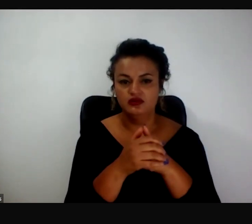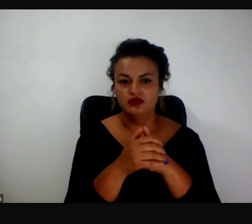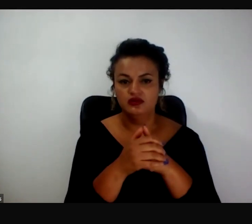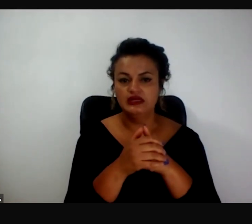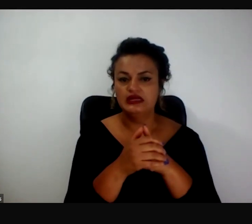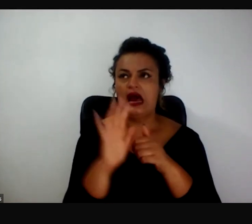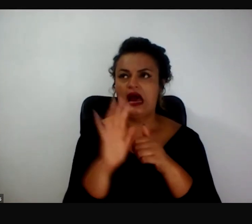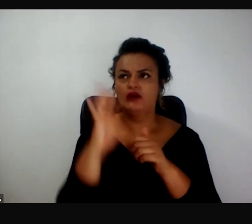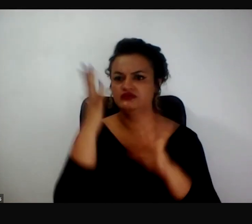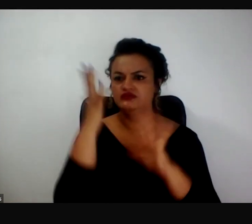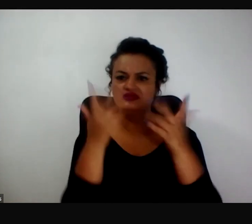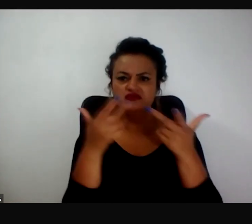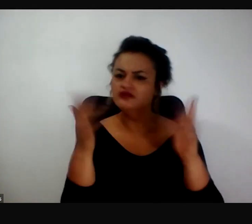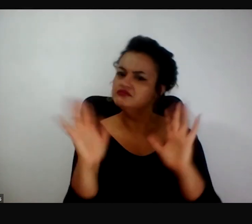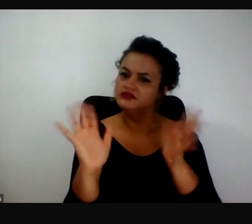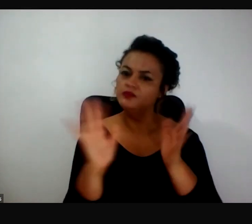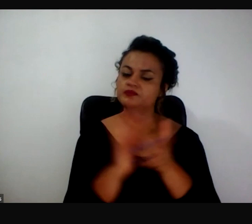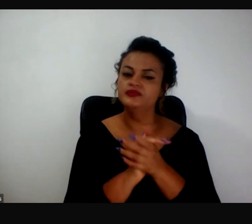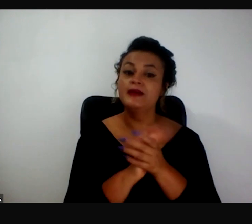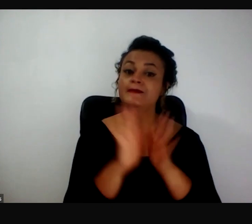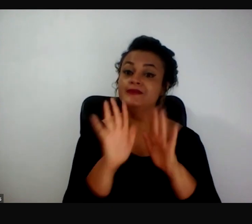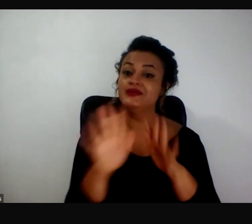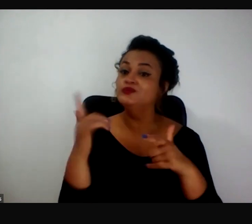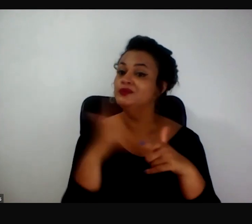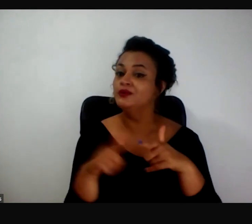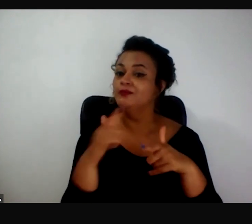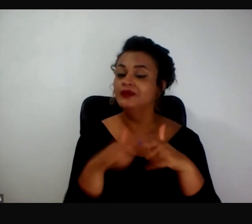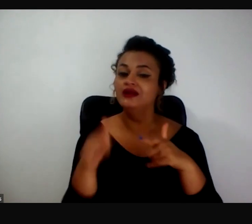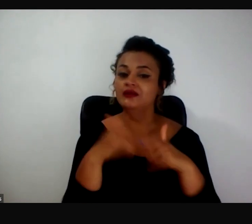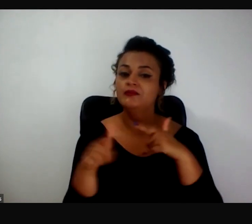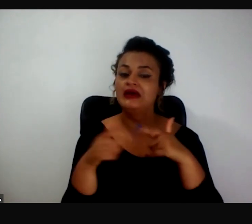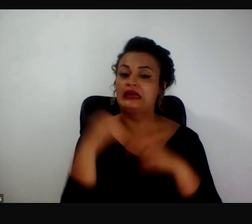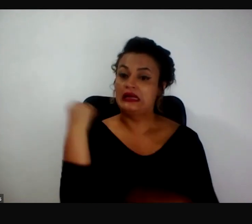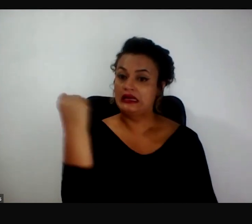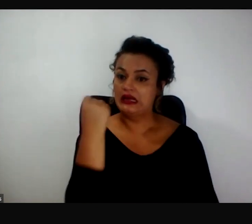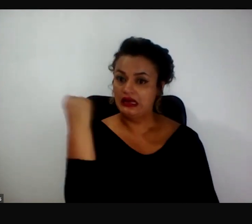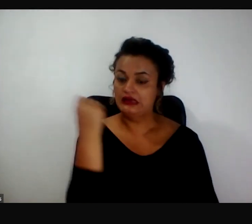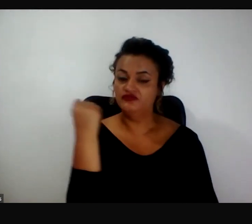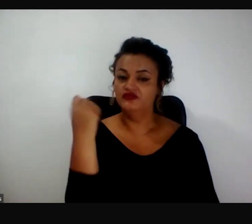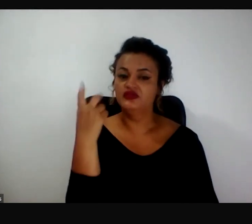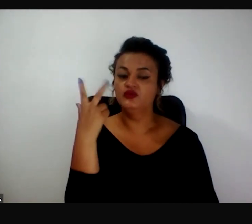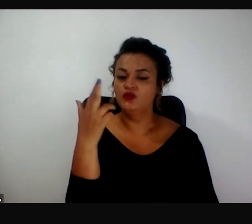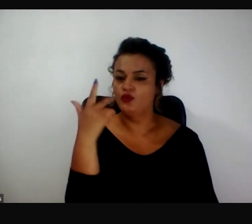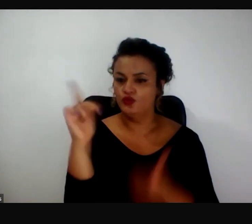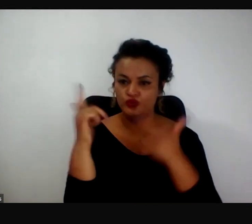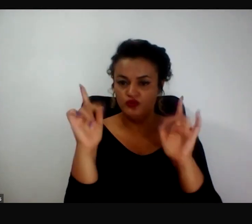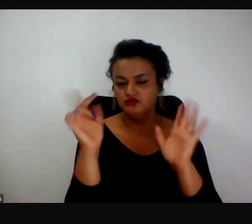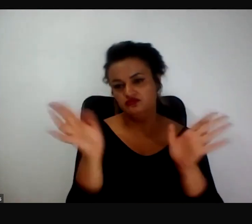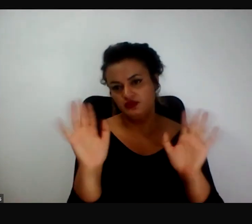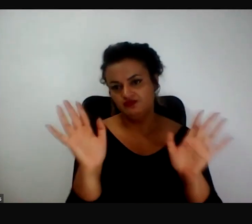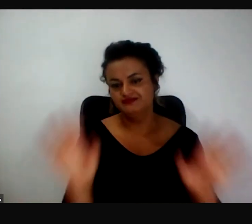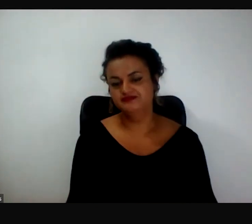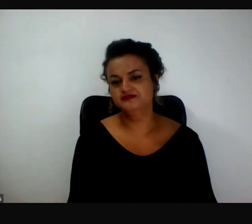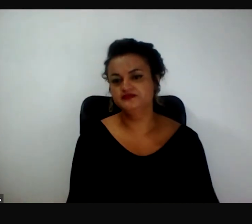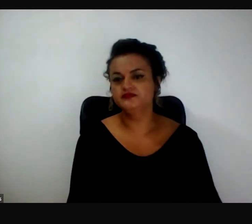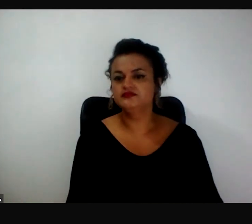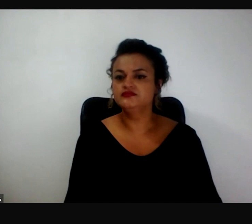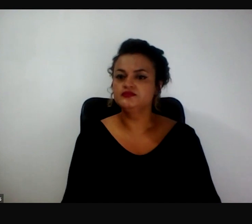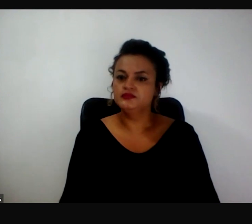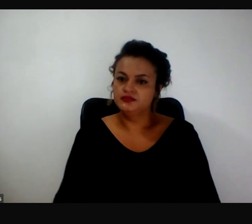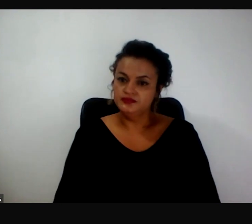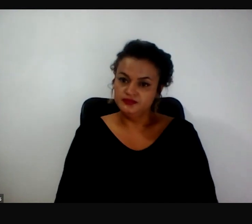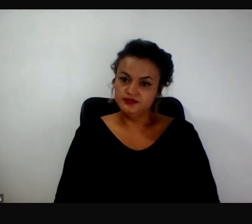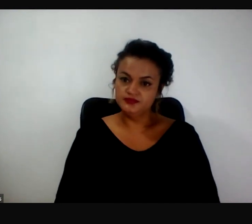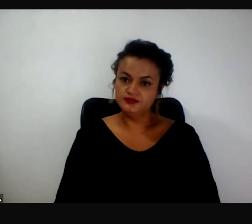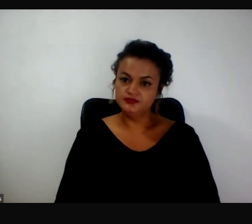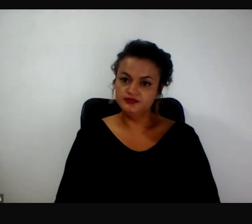casos, mas o problema não era tão grave como, por exemplo, na Itália.